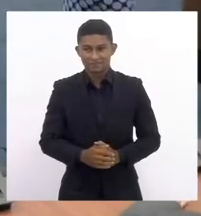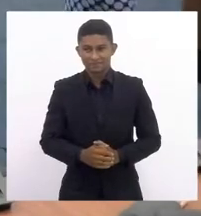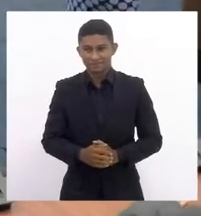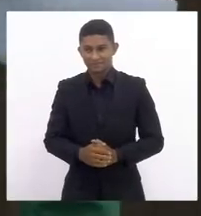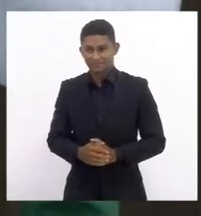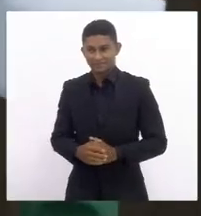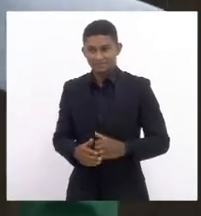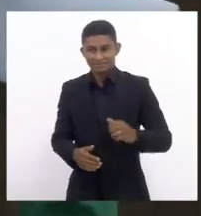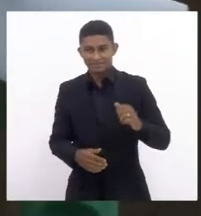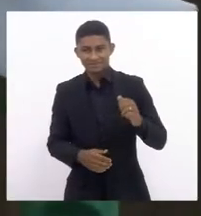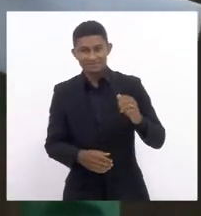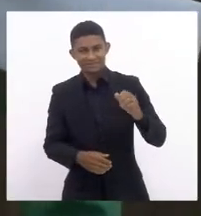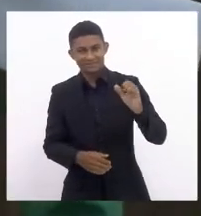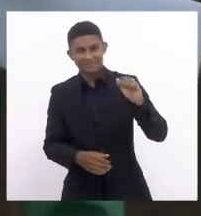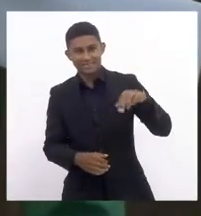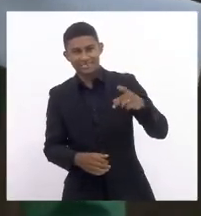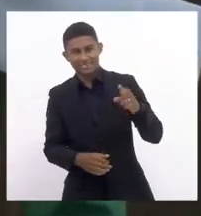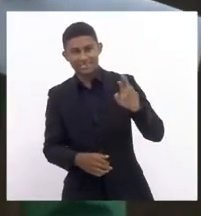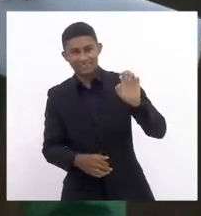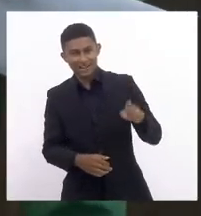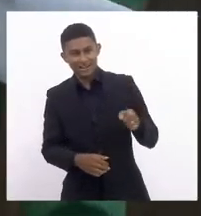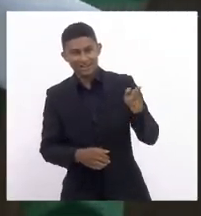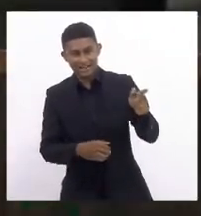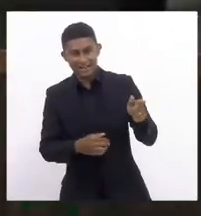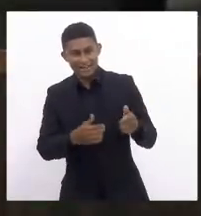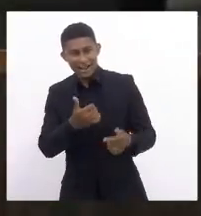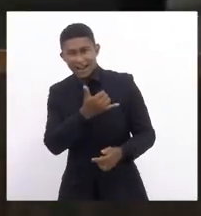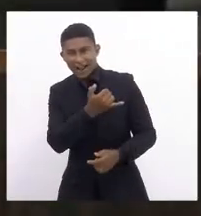Siciliano na caneta e Bernardo na escopeta.